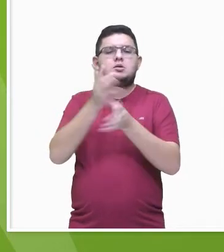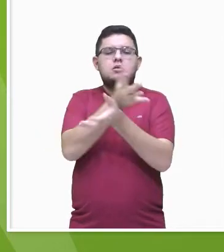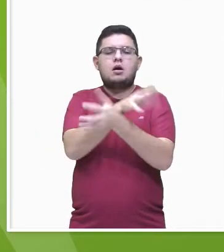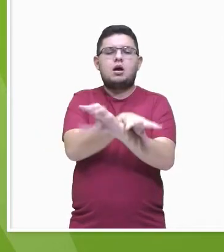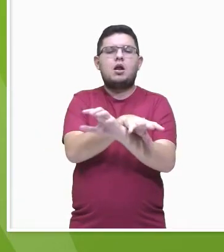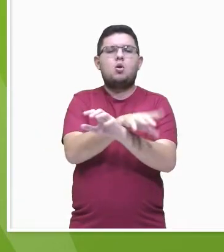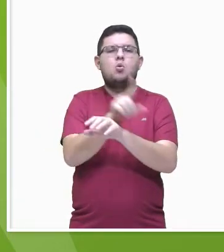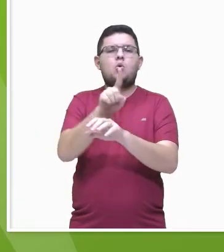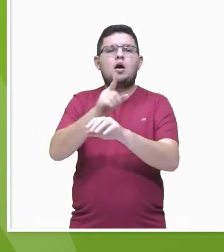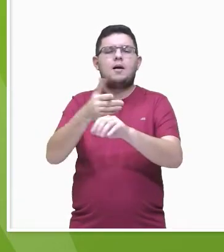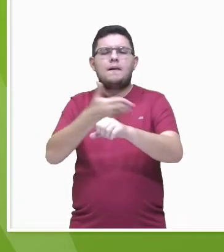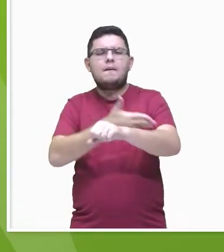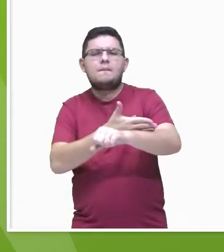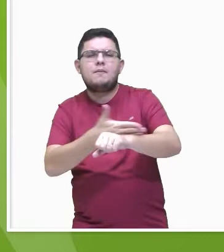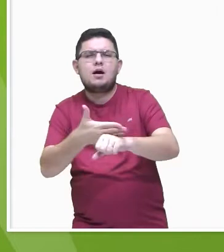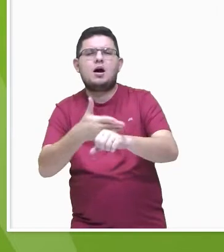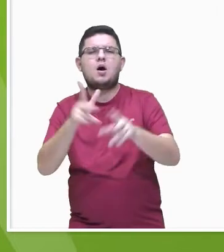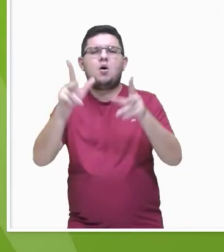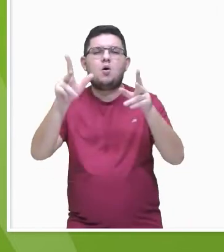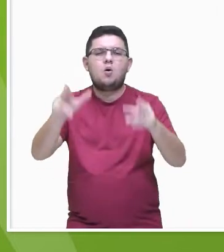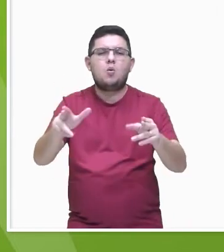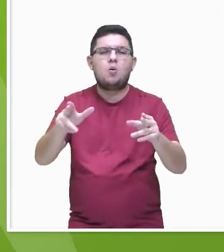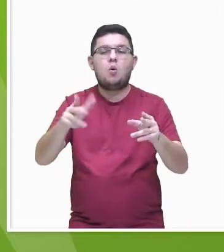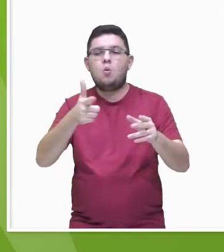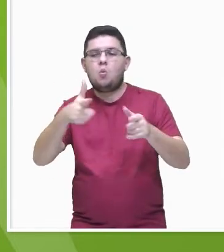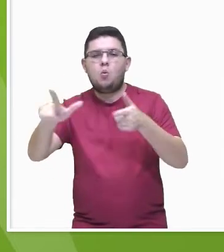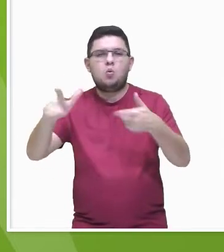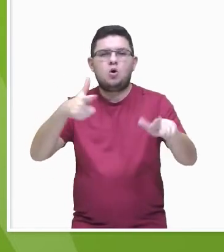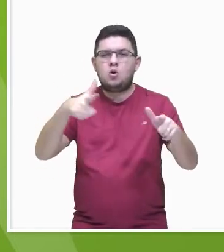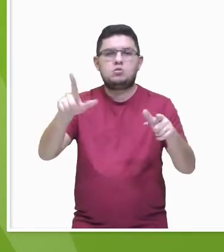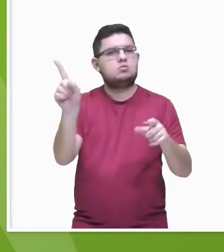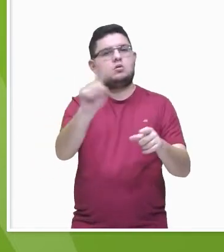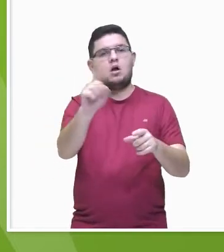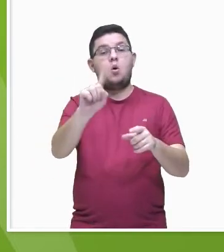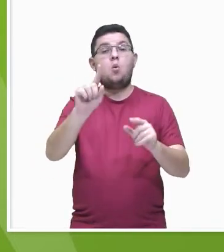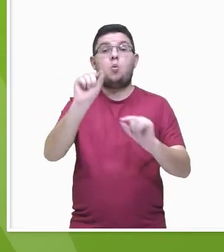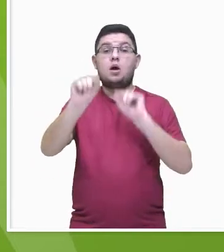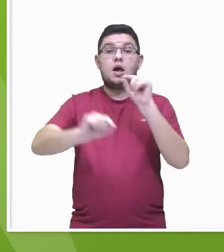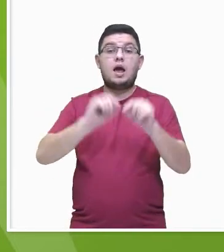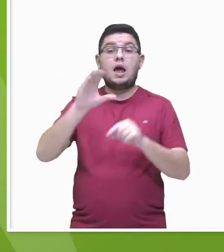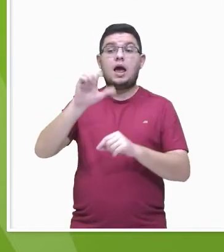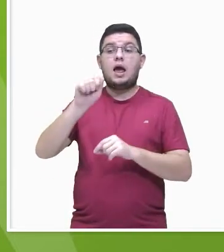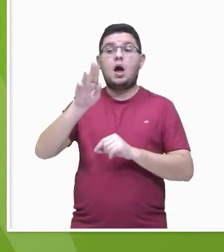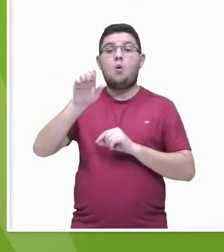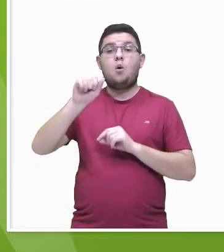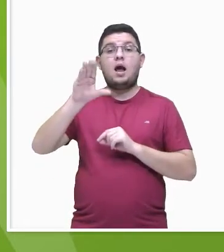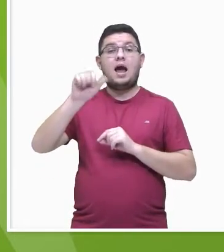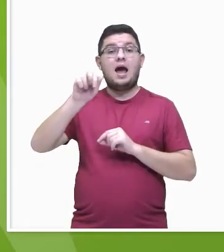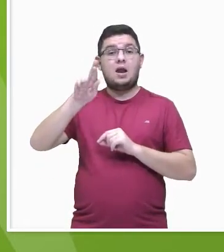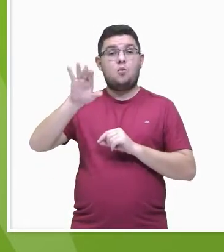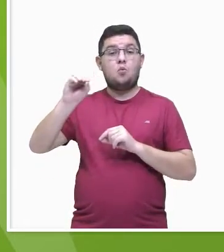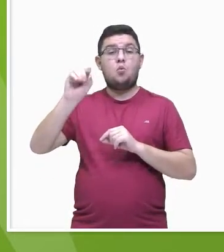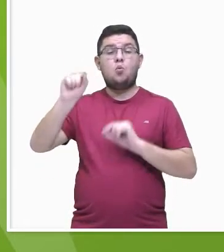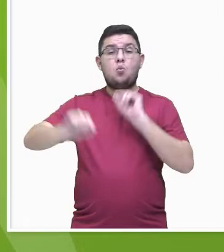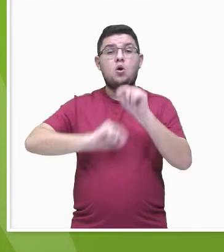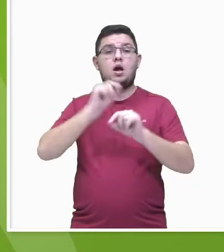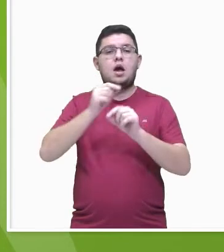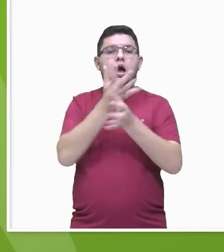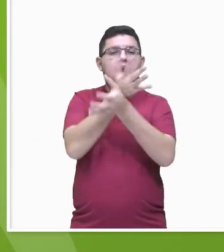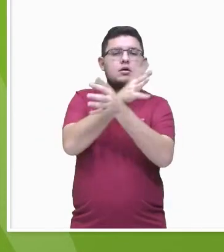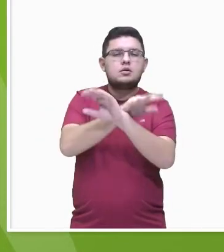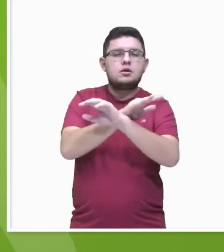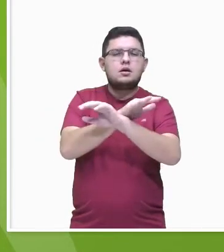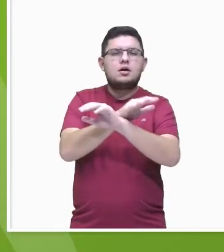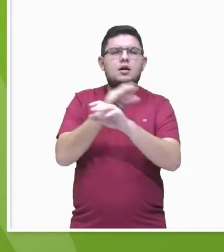vertebrados, certo? Então a gente está vendo aí, ó, a estrela do mar, viva ainda ali no fundo do mar, e aqui a gente